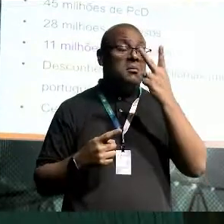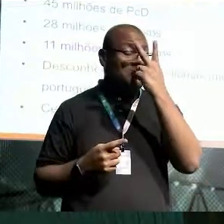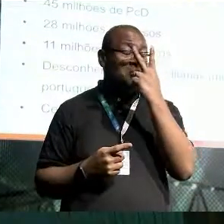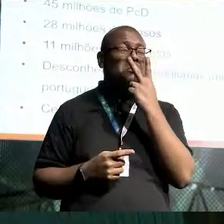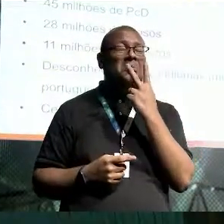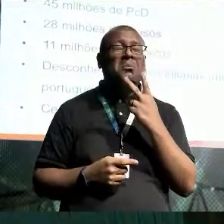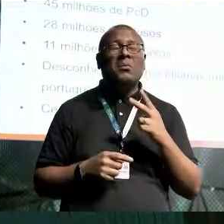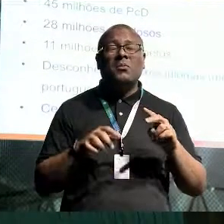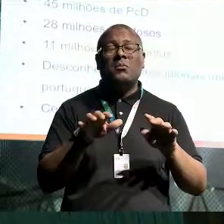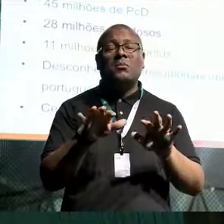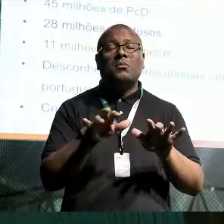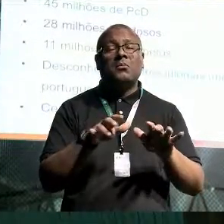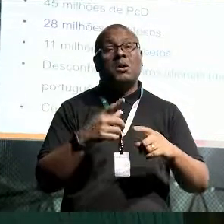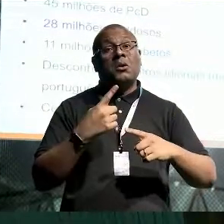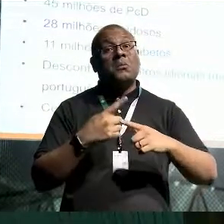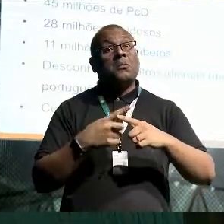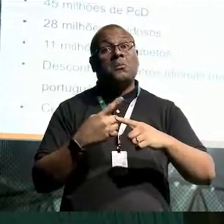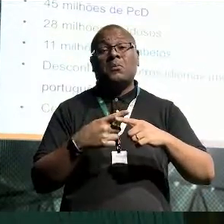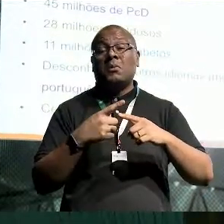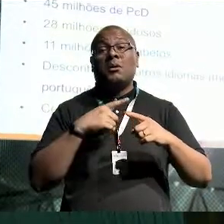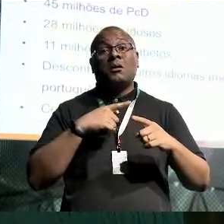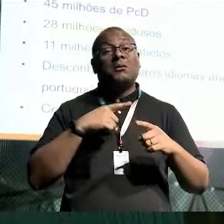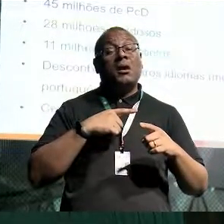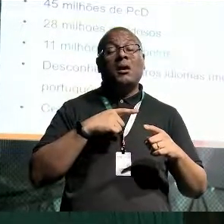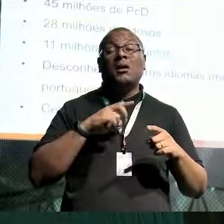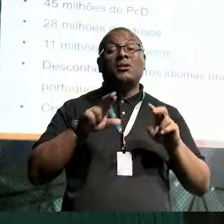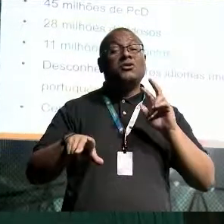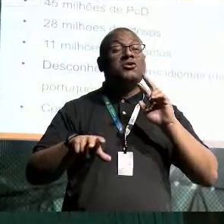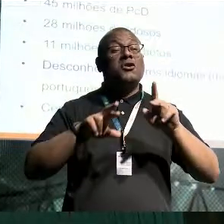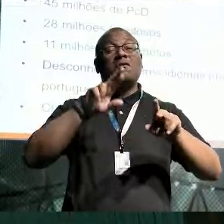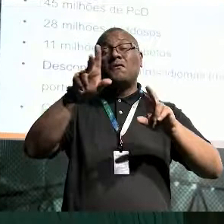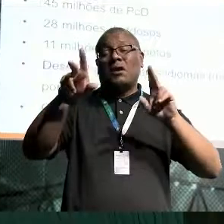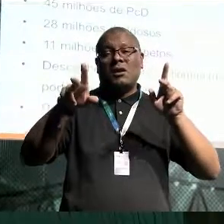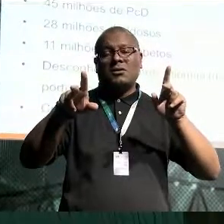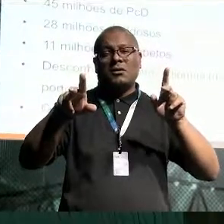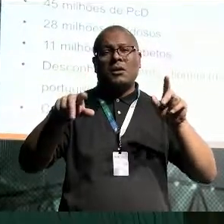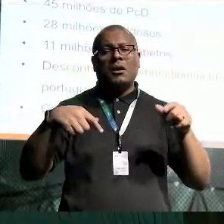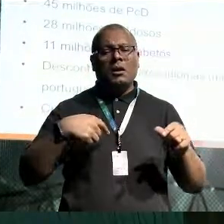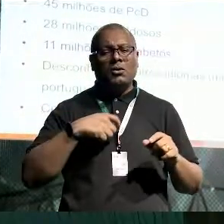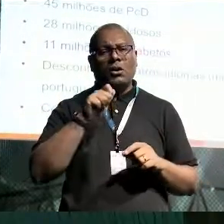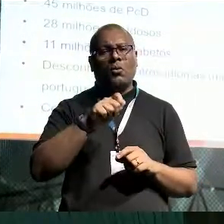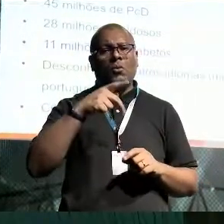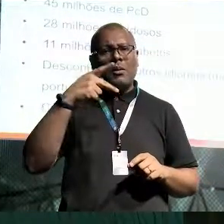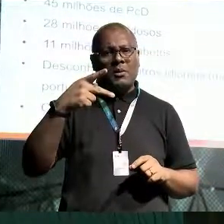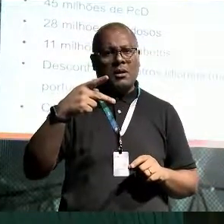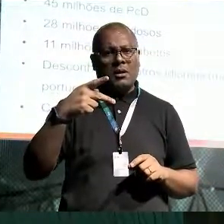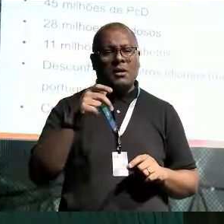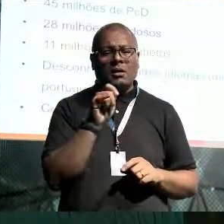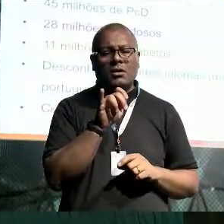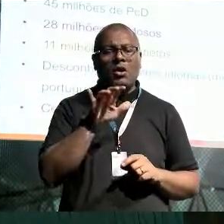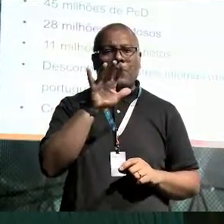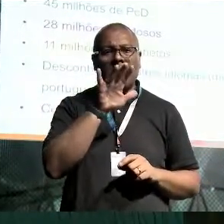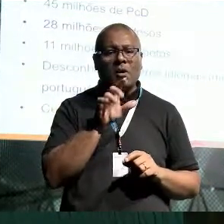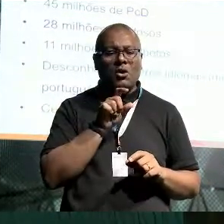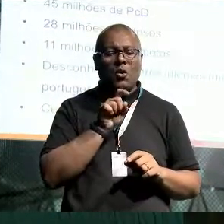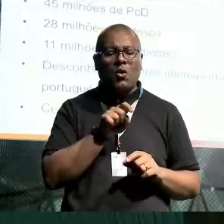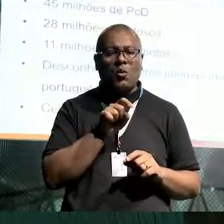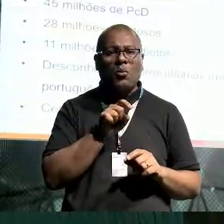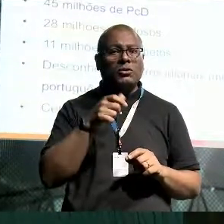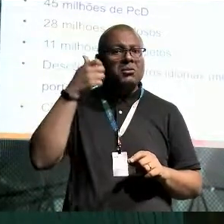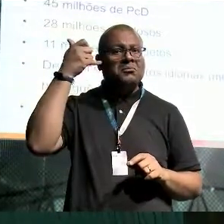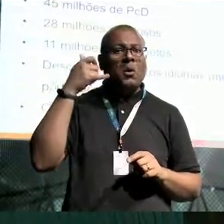que não está me vendo pelo mais diferente cenário. E se eu tenho um aplicativo que tem uma imagem, que tem um botão e que não